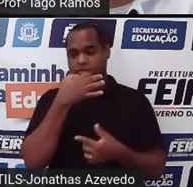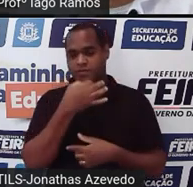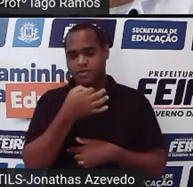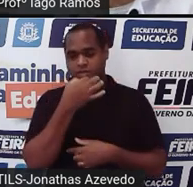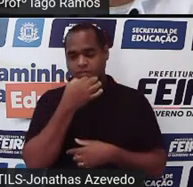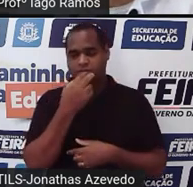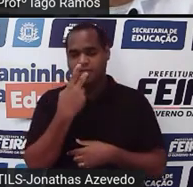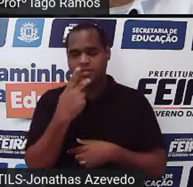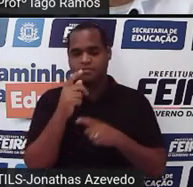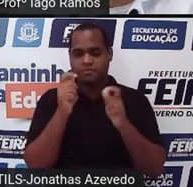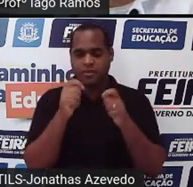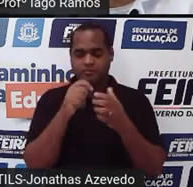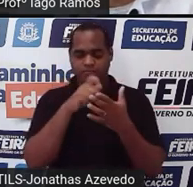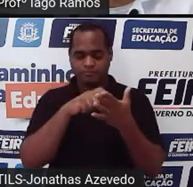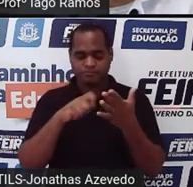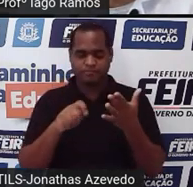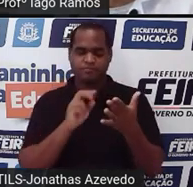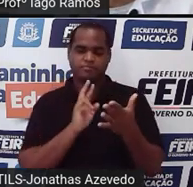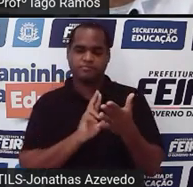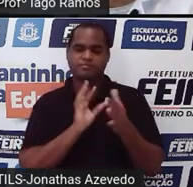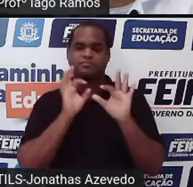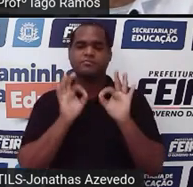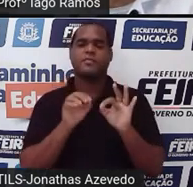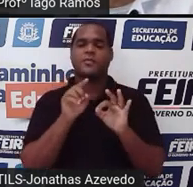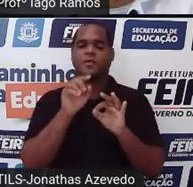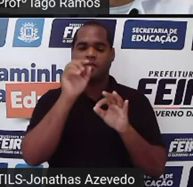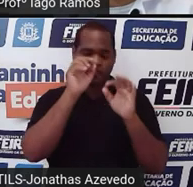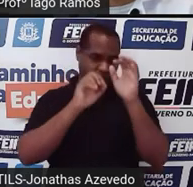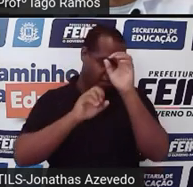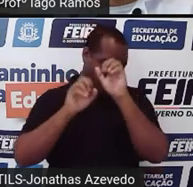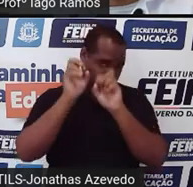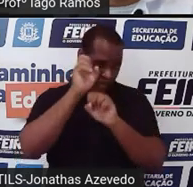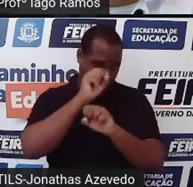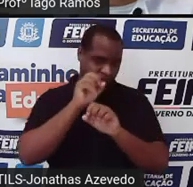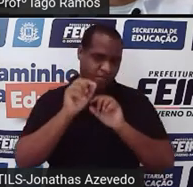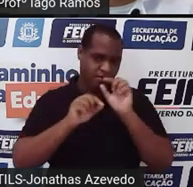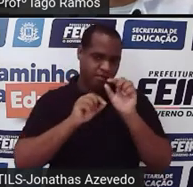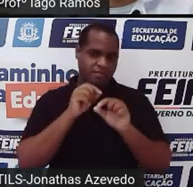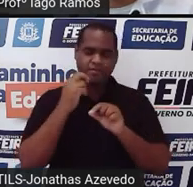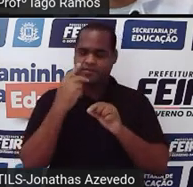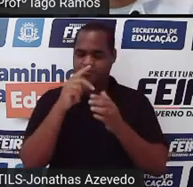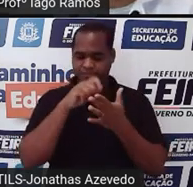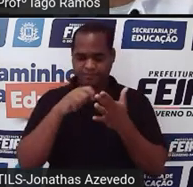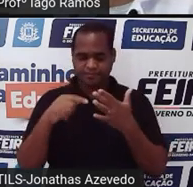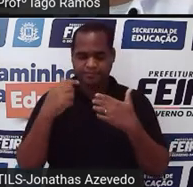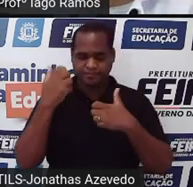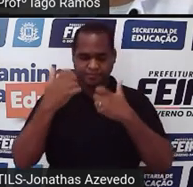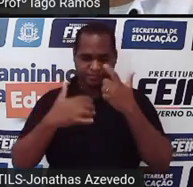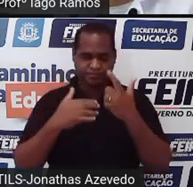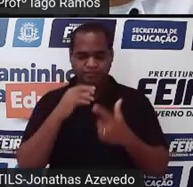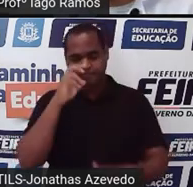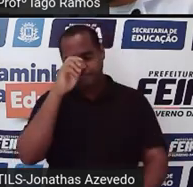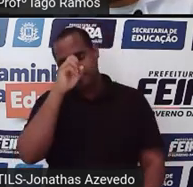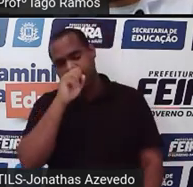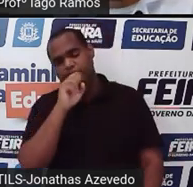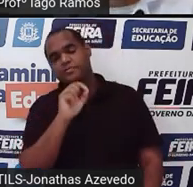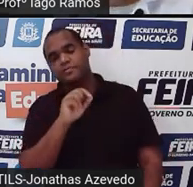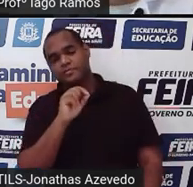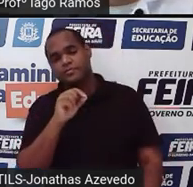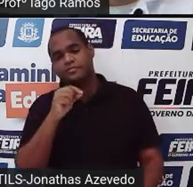você escreveu um pequeno comentário sobre o que você aprendeu tá você escreve contando sobre o que você aprendeu